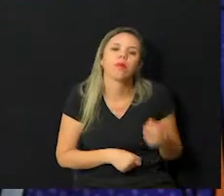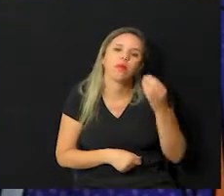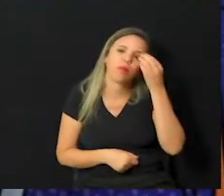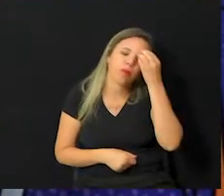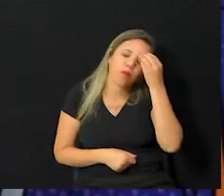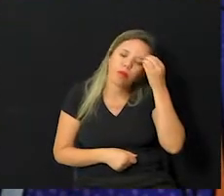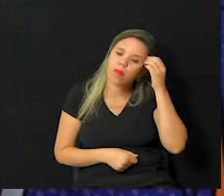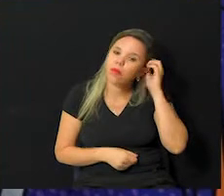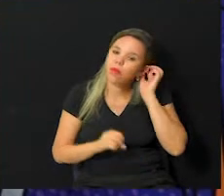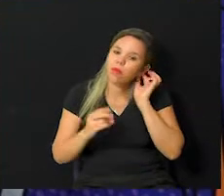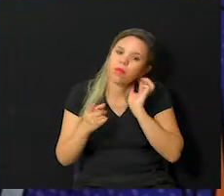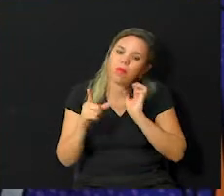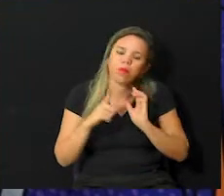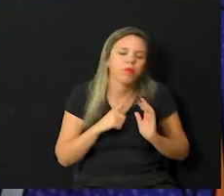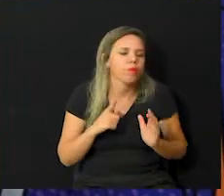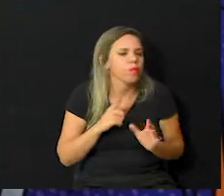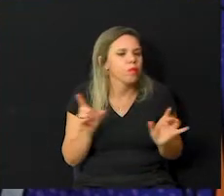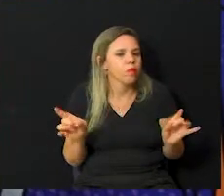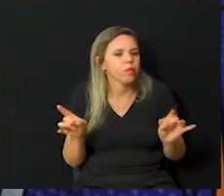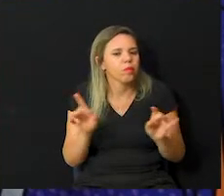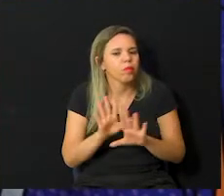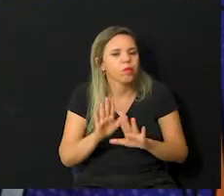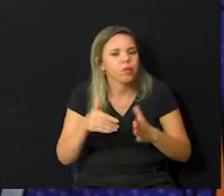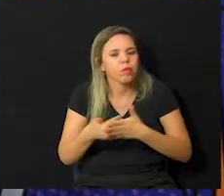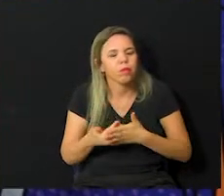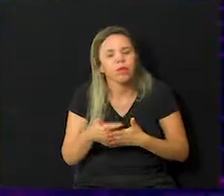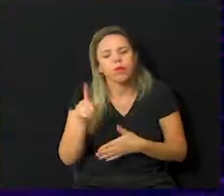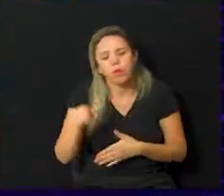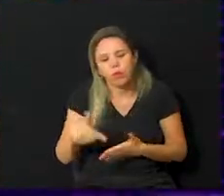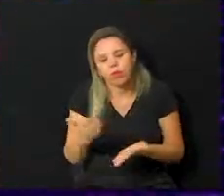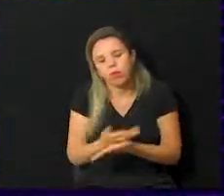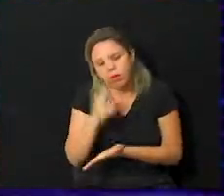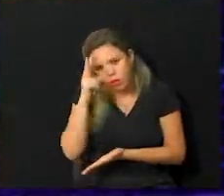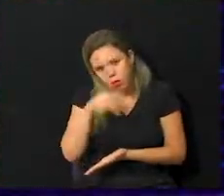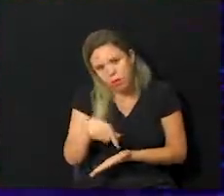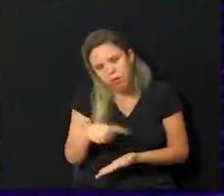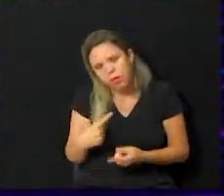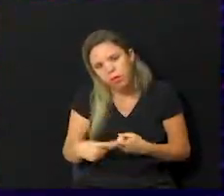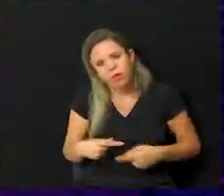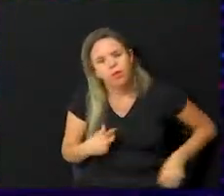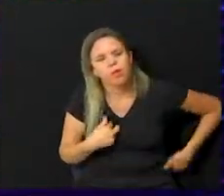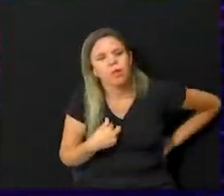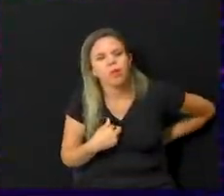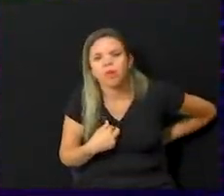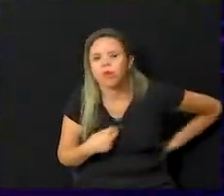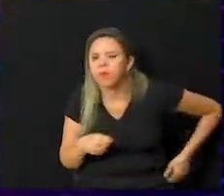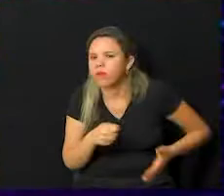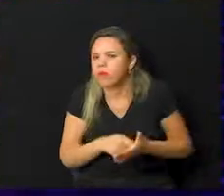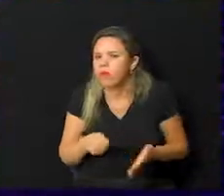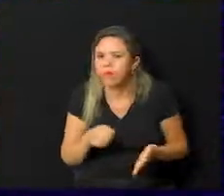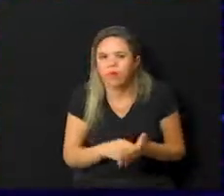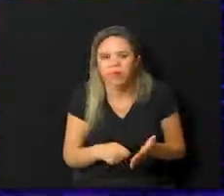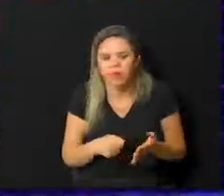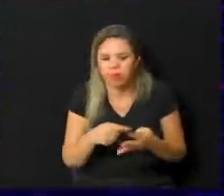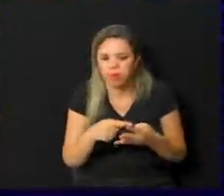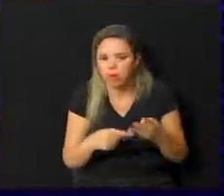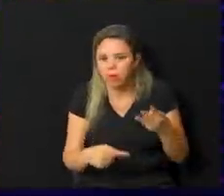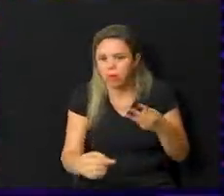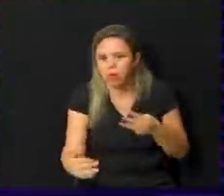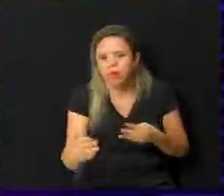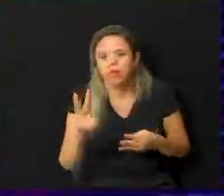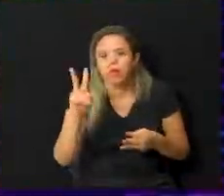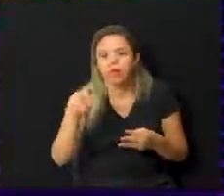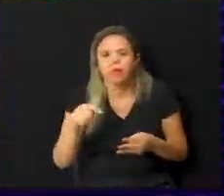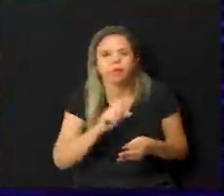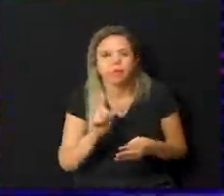série, é uma saga, ou você fecha nessa história, nesse livro? Eu fecho nessa história, porque eu nunca escrevi nenhuma saga, é um fato curioso sobre